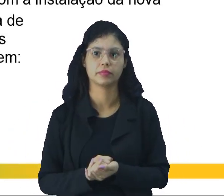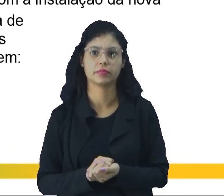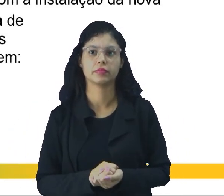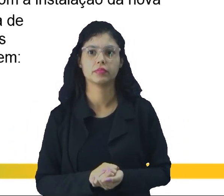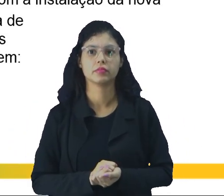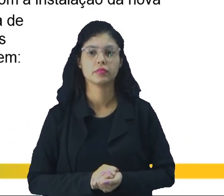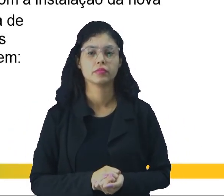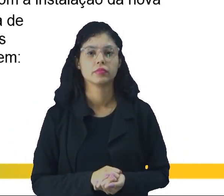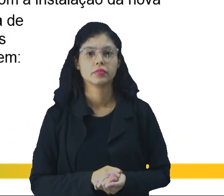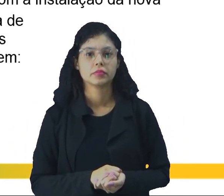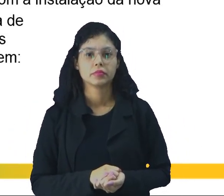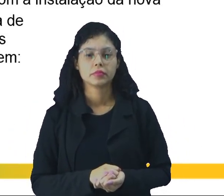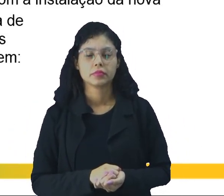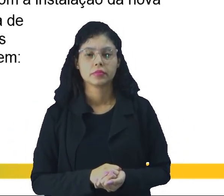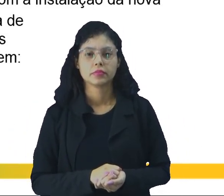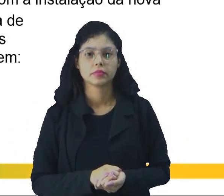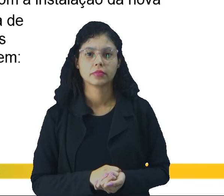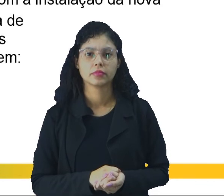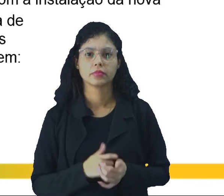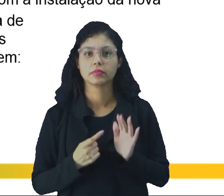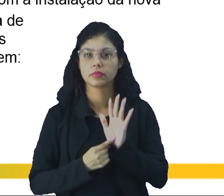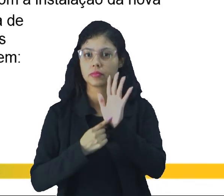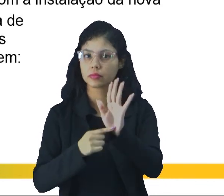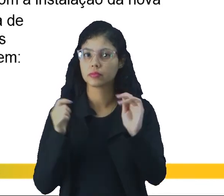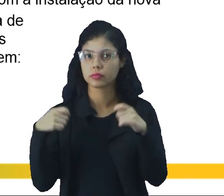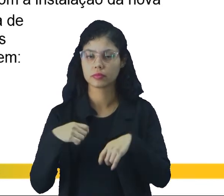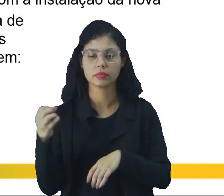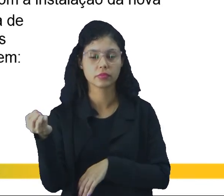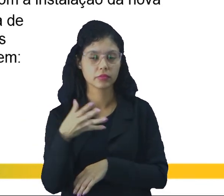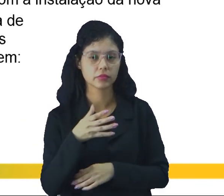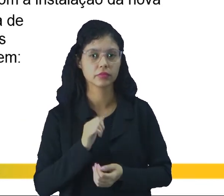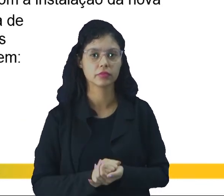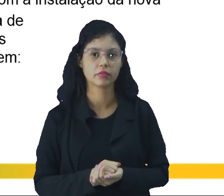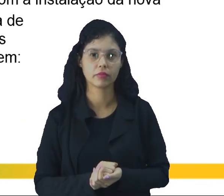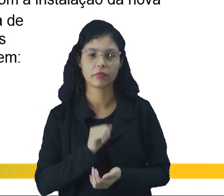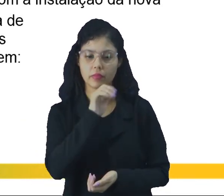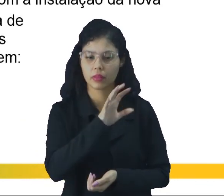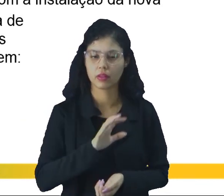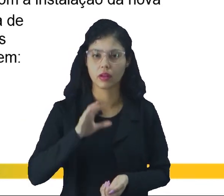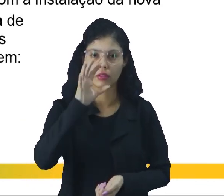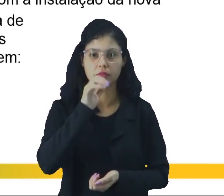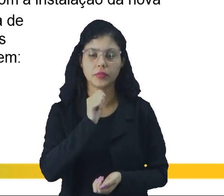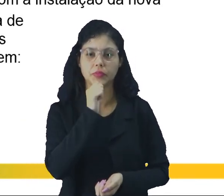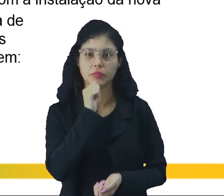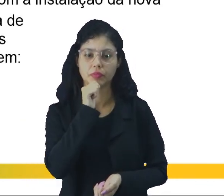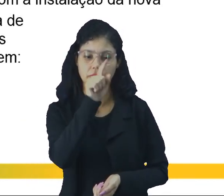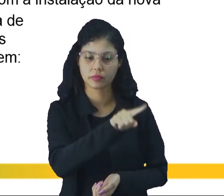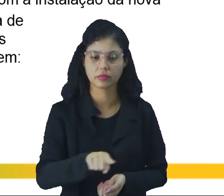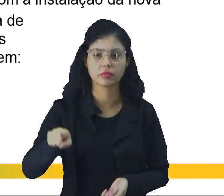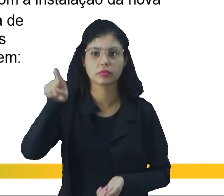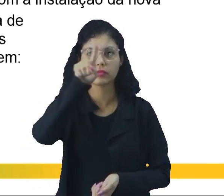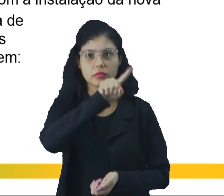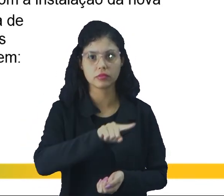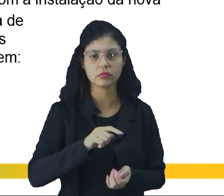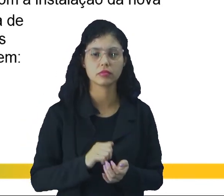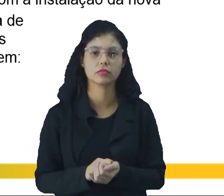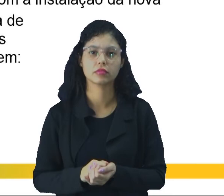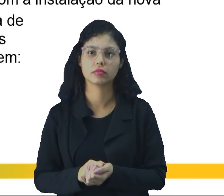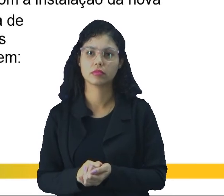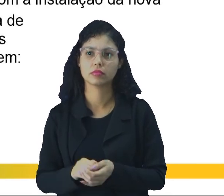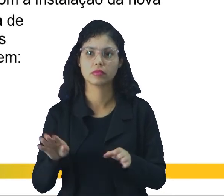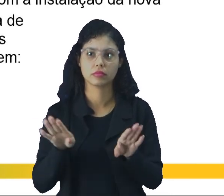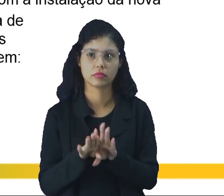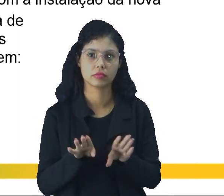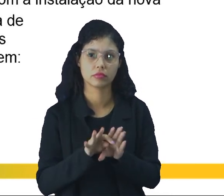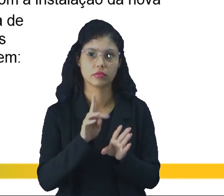Tá? Aí, indica a posição da nova antena. E sua região de cobertura será um círculo cuja